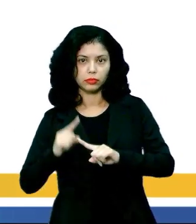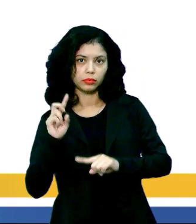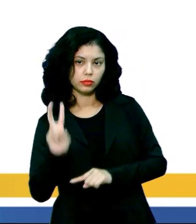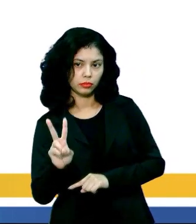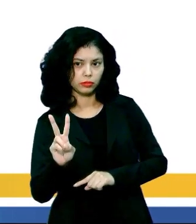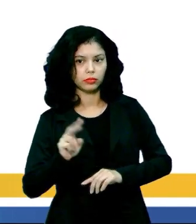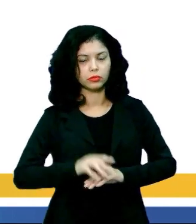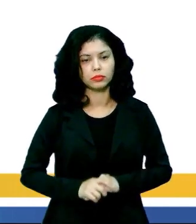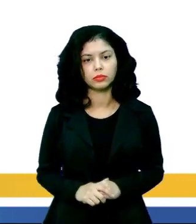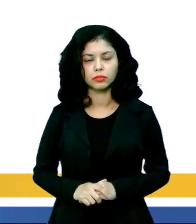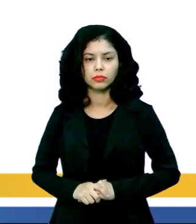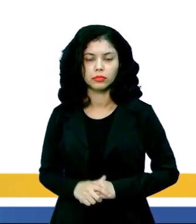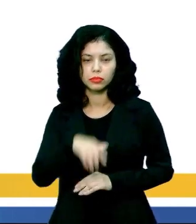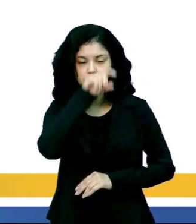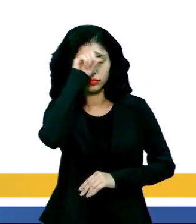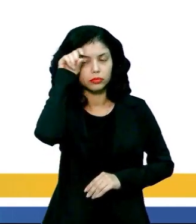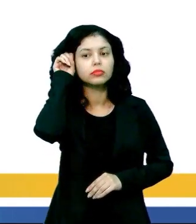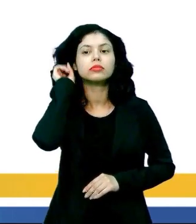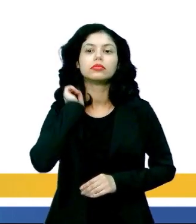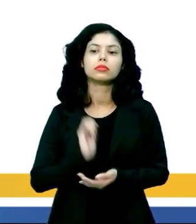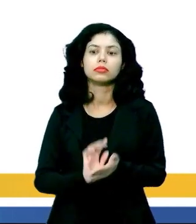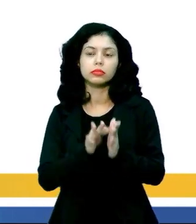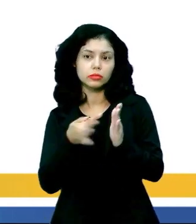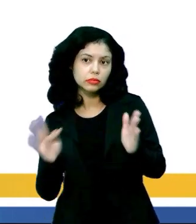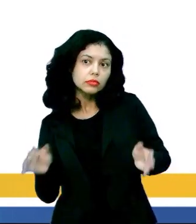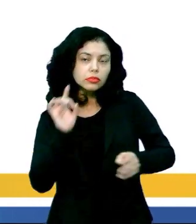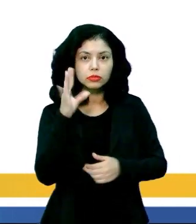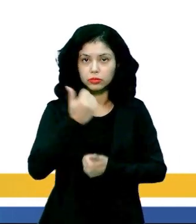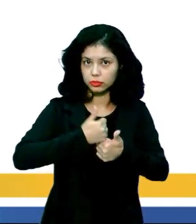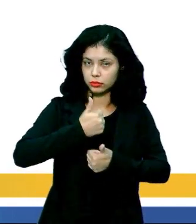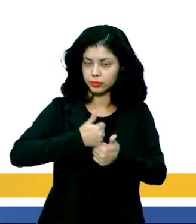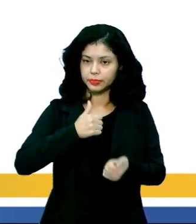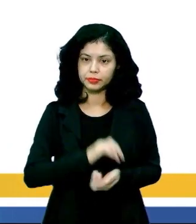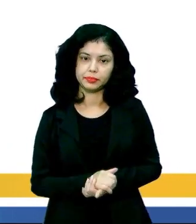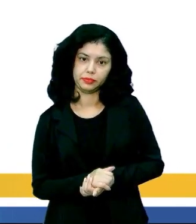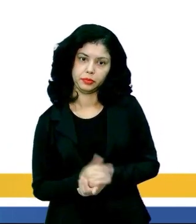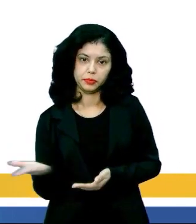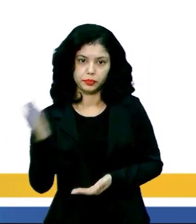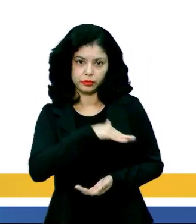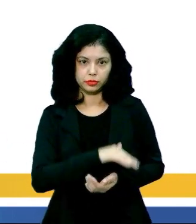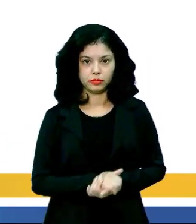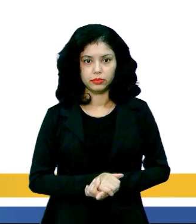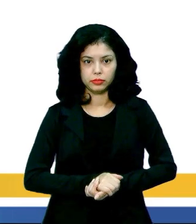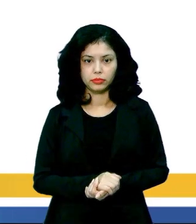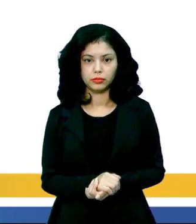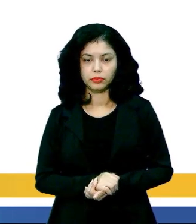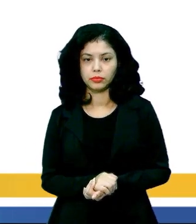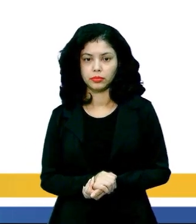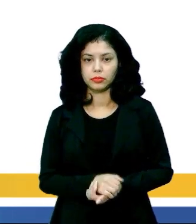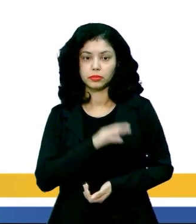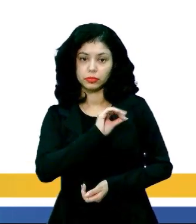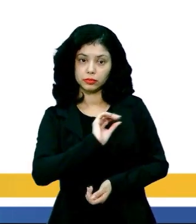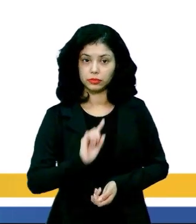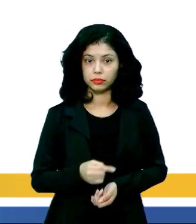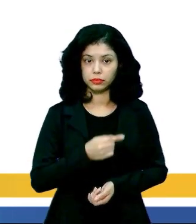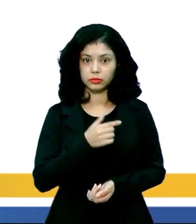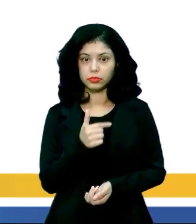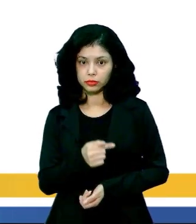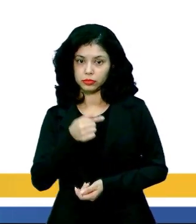volume e eu tenho a concentração. Questão de fórmula, pessoal, é só substituir. Então vamos lá. A massa